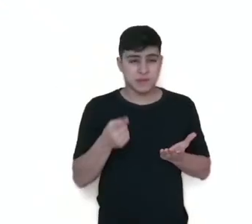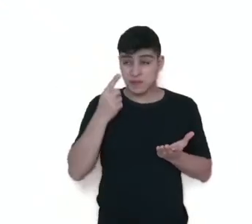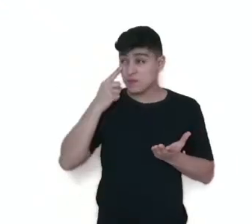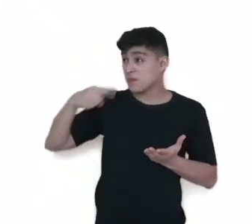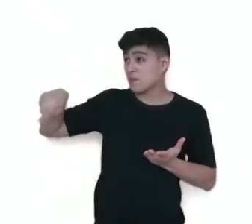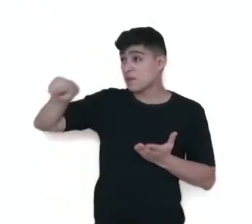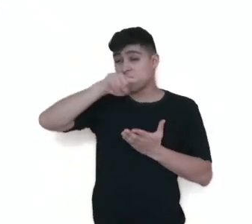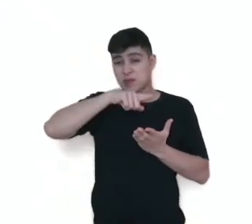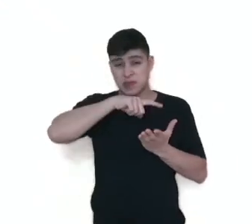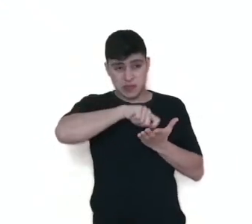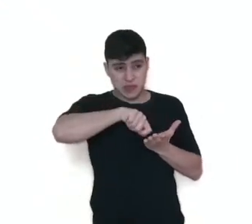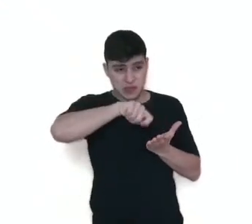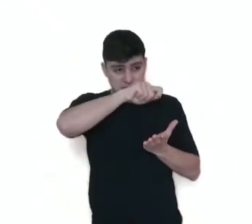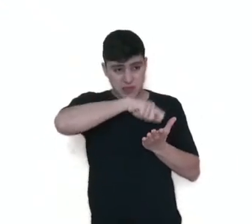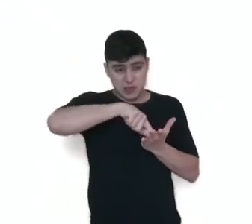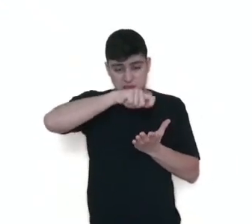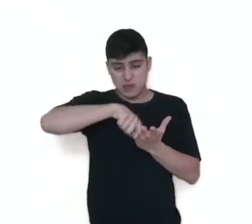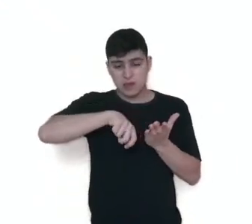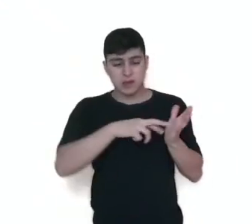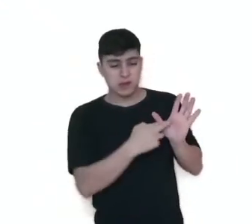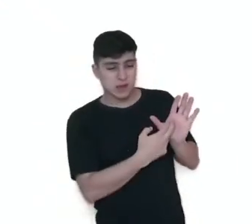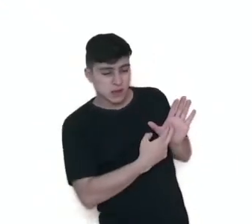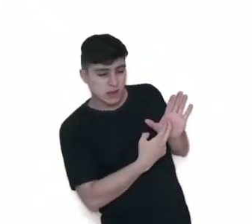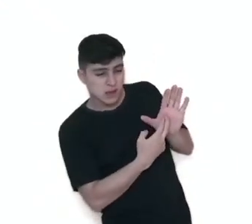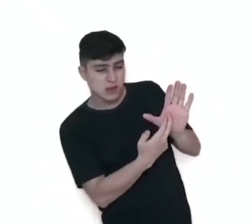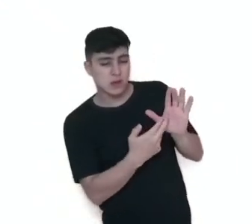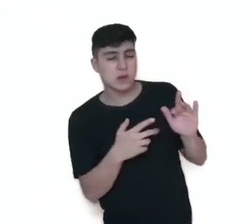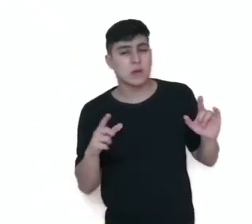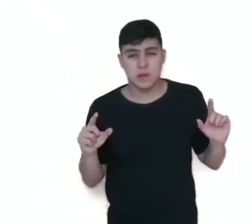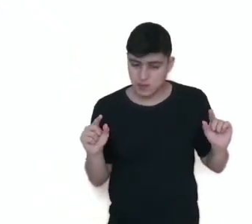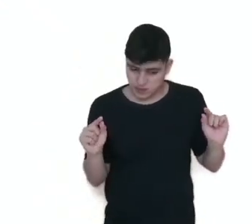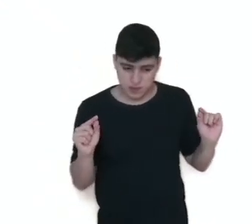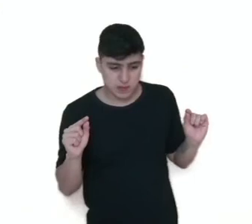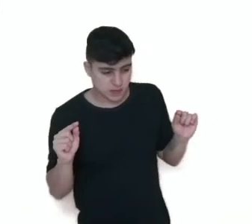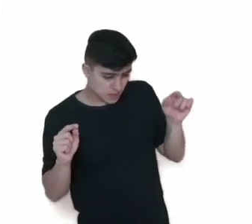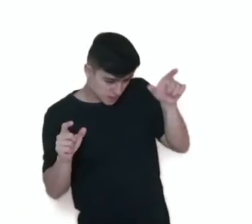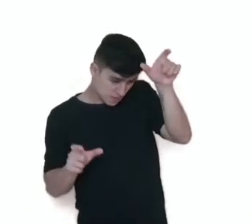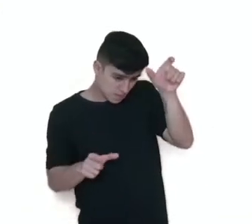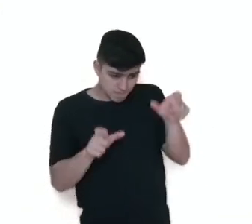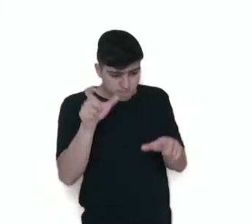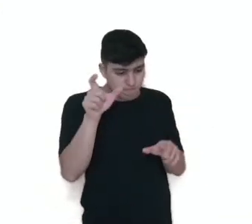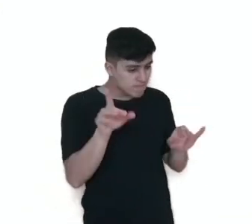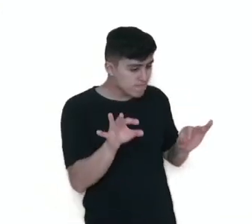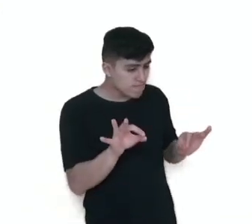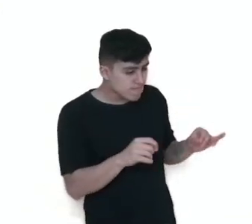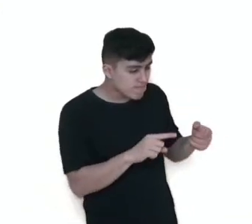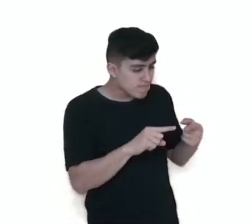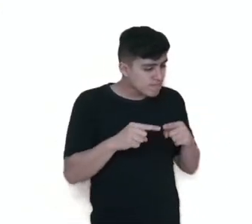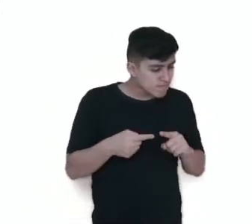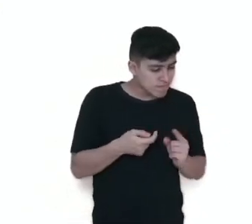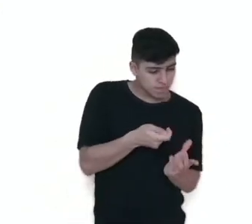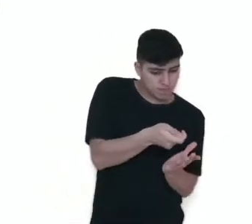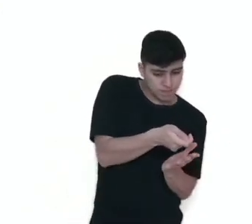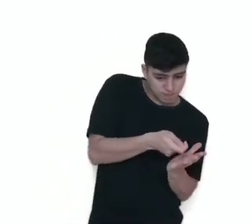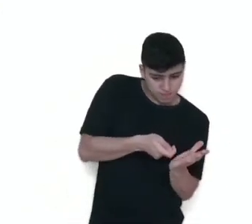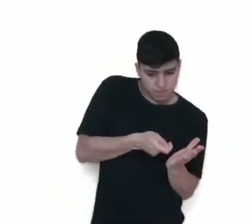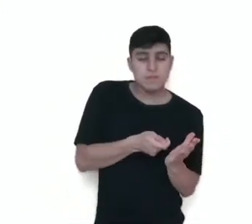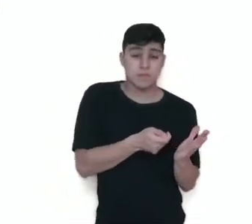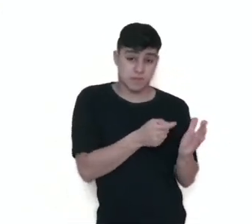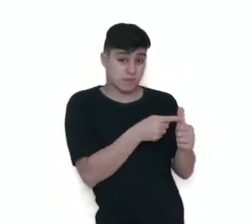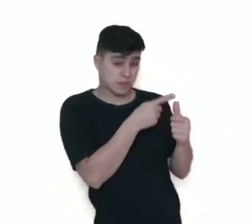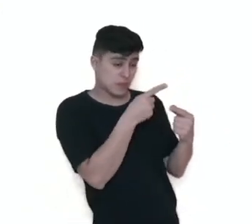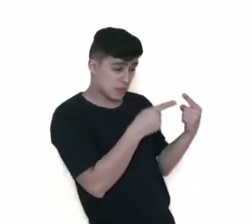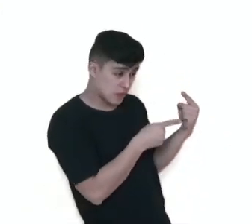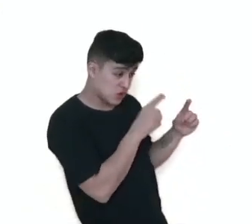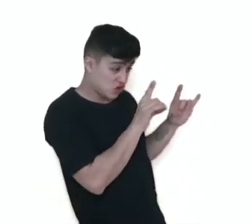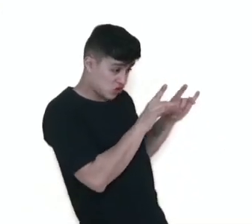a gente tem as assinaturas dos representantes, né, que foram lá e produziram a partir de debates,